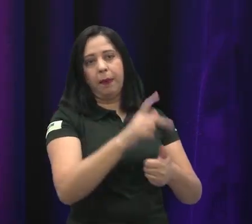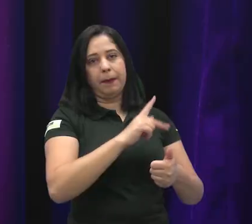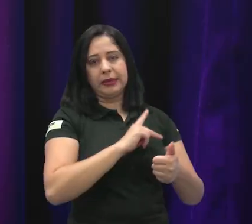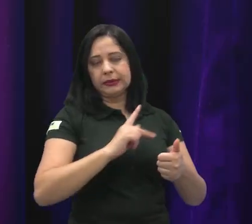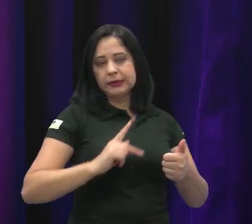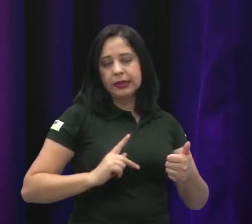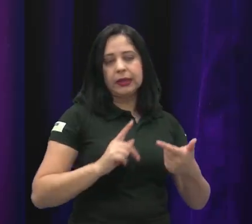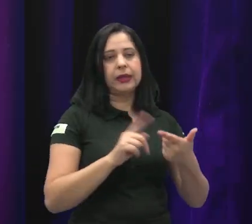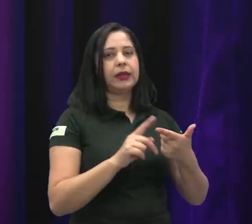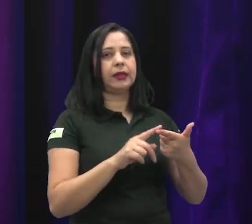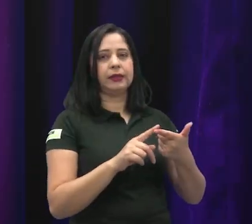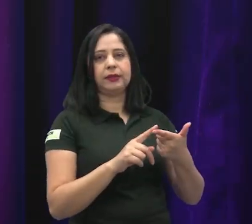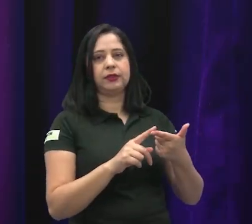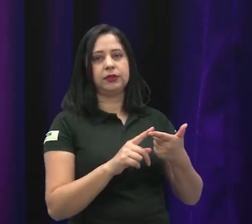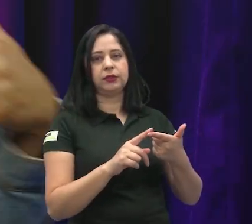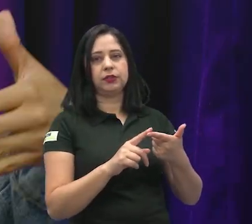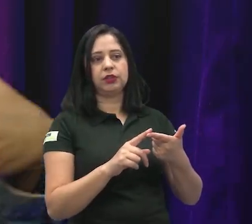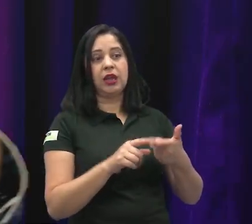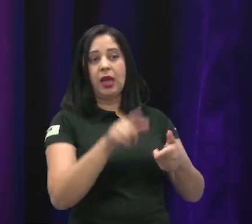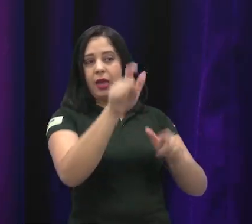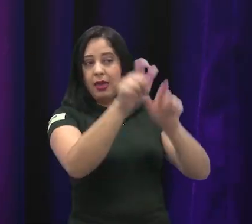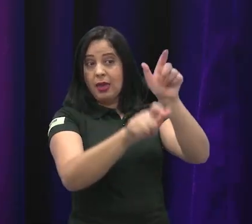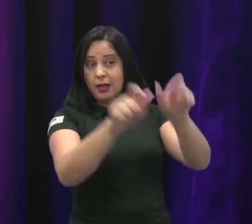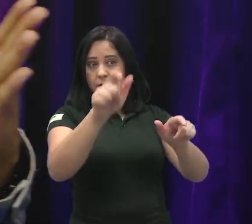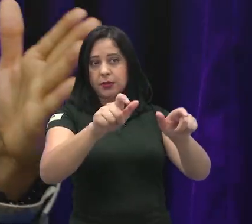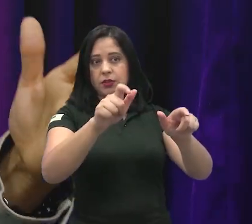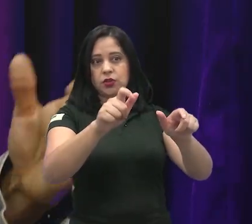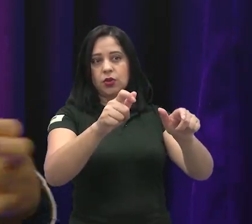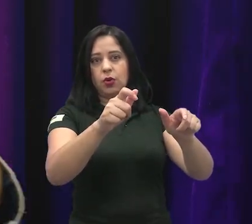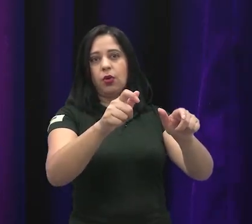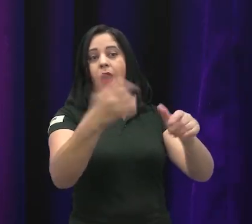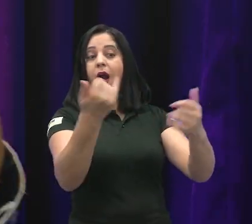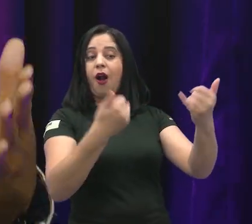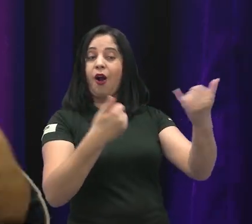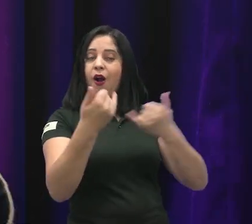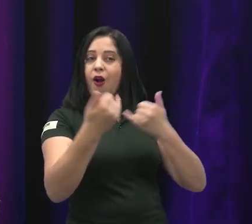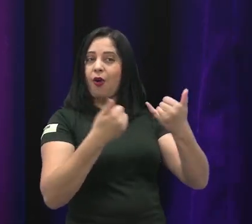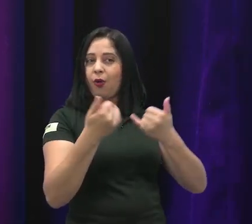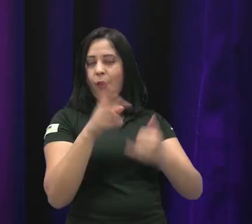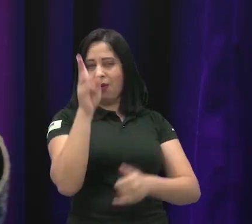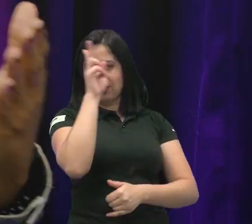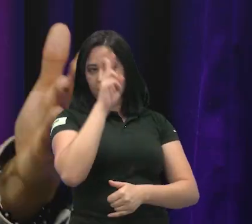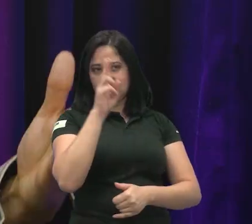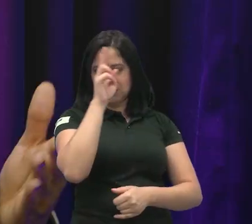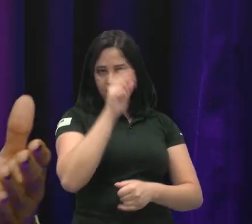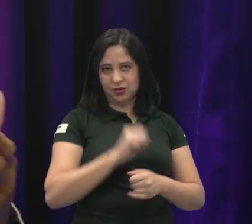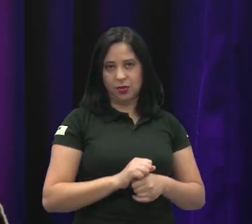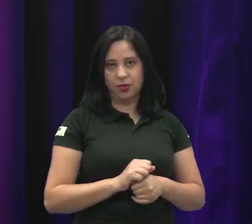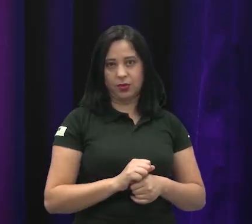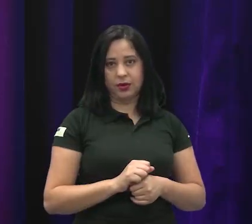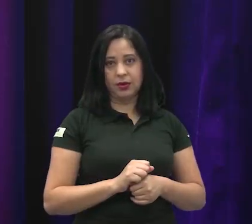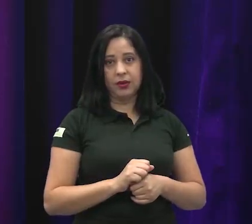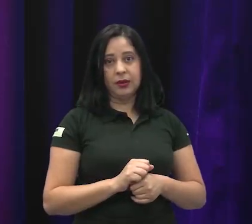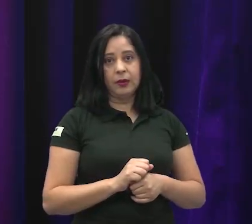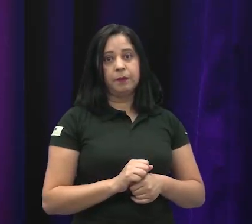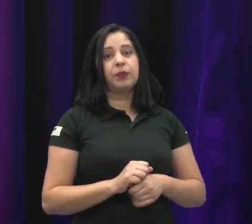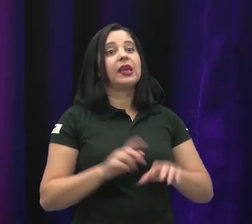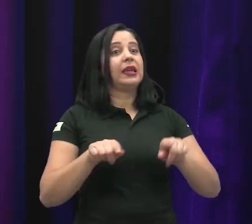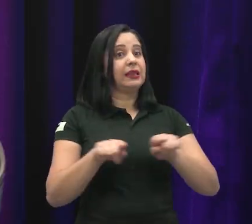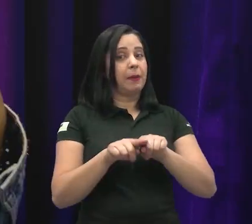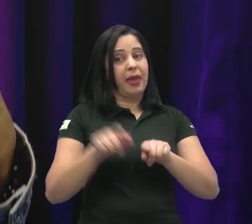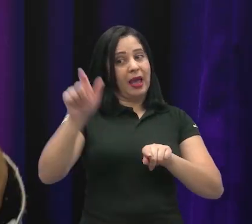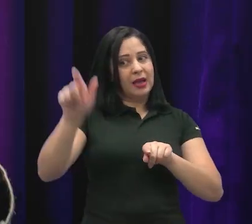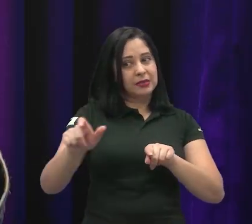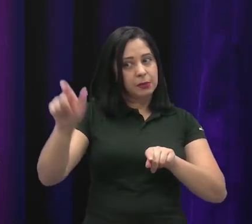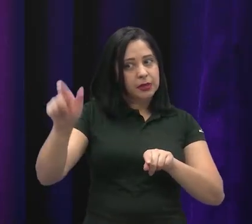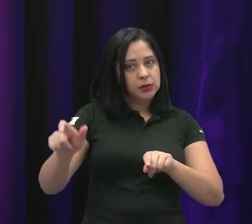fundador, o presidente e as pessoas, né? Histórias, né? Pessoas civis, né? Que fazem parte daquele projeto, né? Que